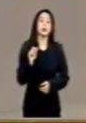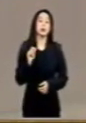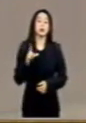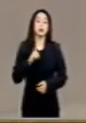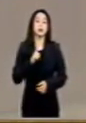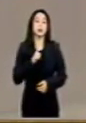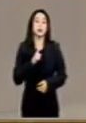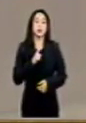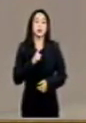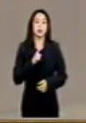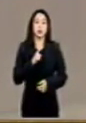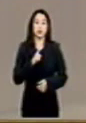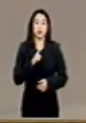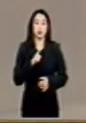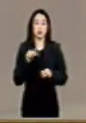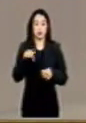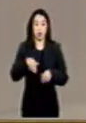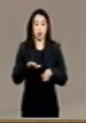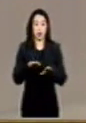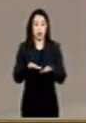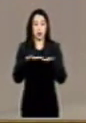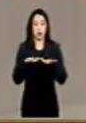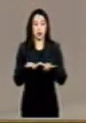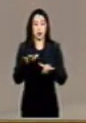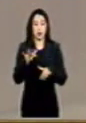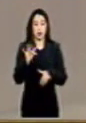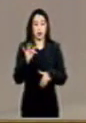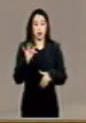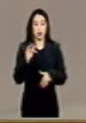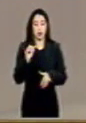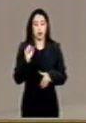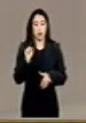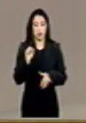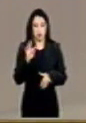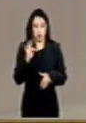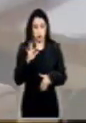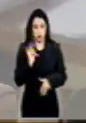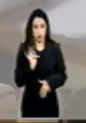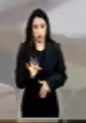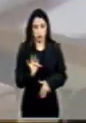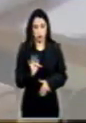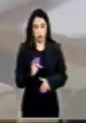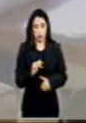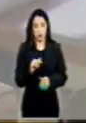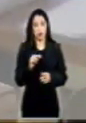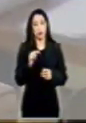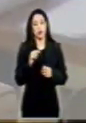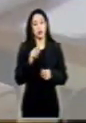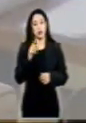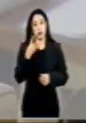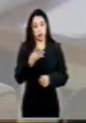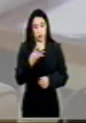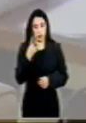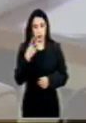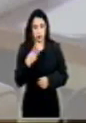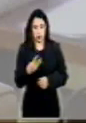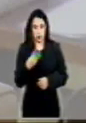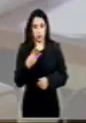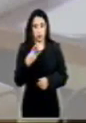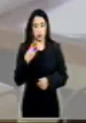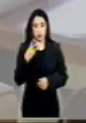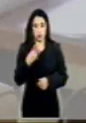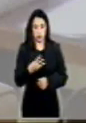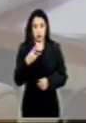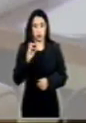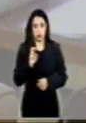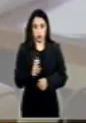no âmbito dessa Corte, os seguintes procedimentos: inquérito 4335, PET 6356 e